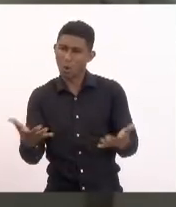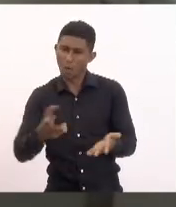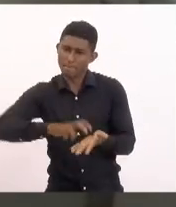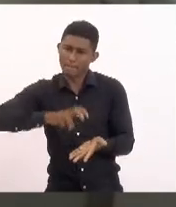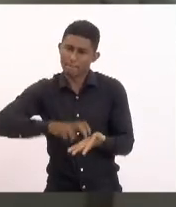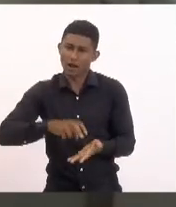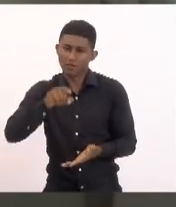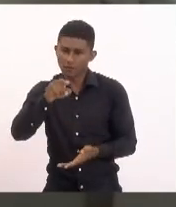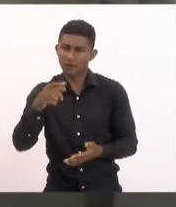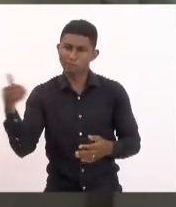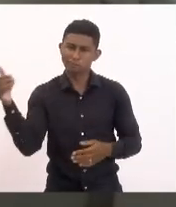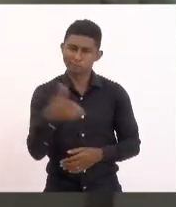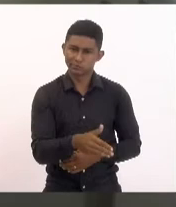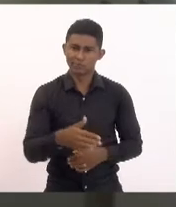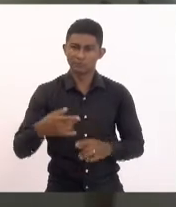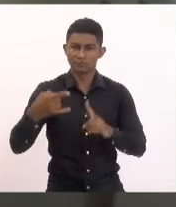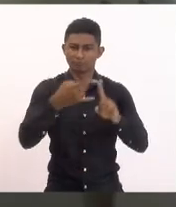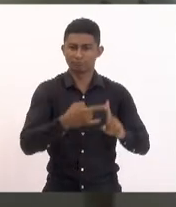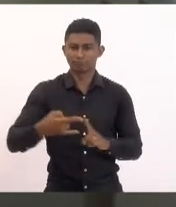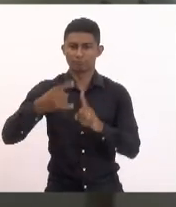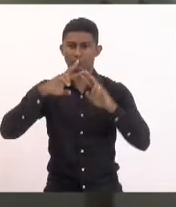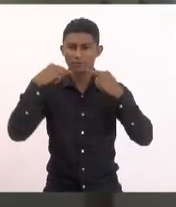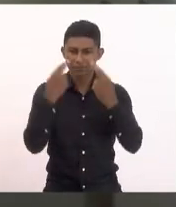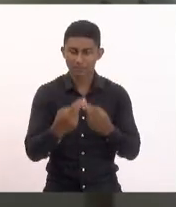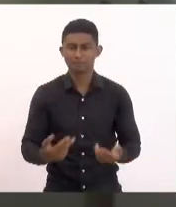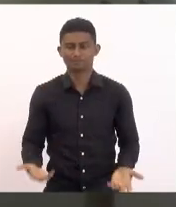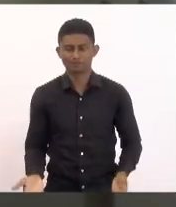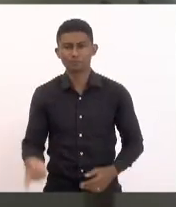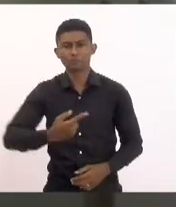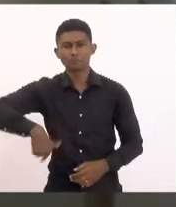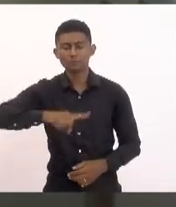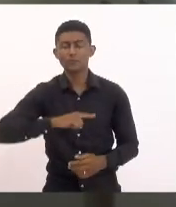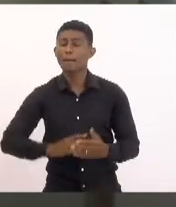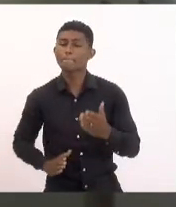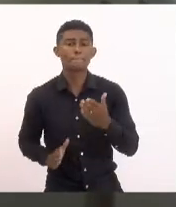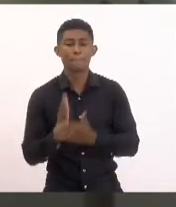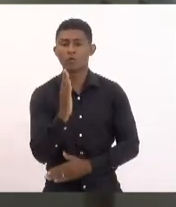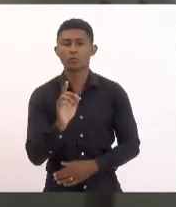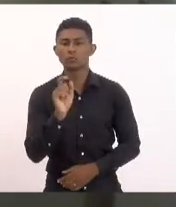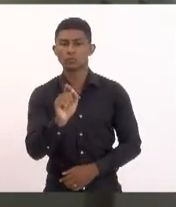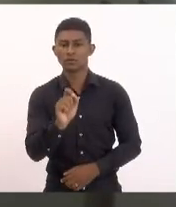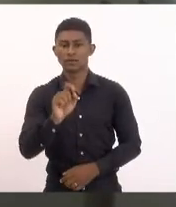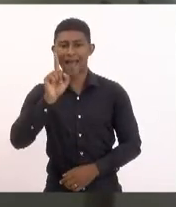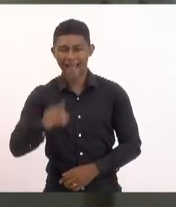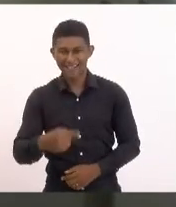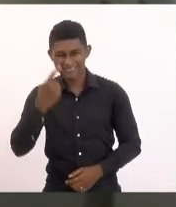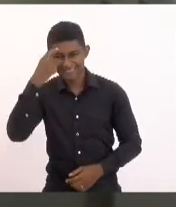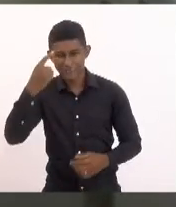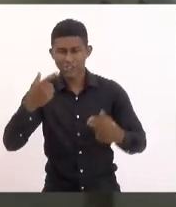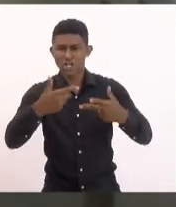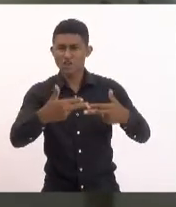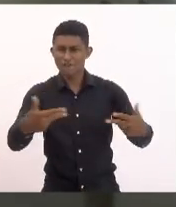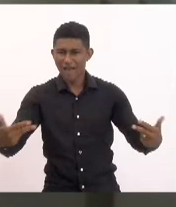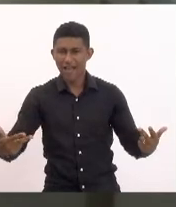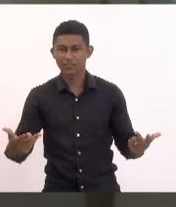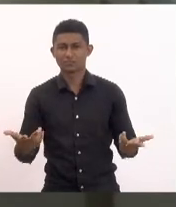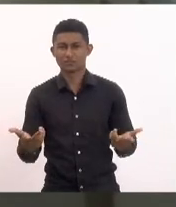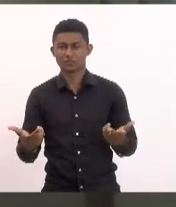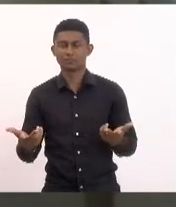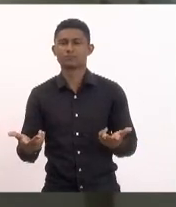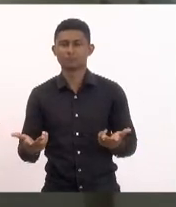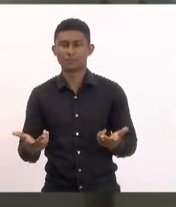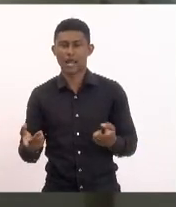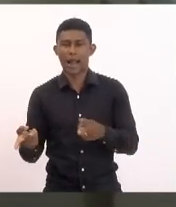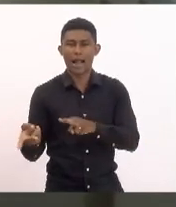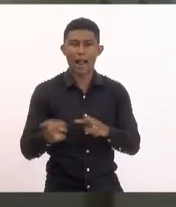E aprovamos o encaminhamento dessas questões levantadas pelo